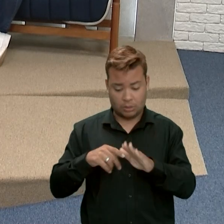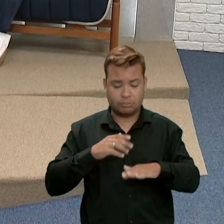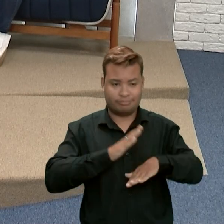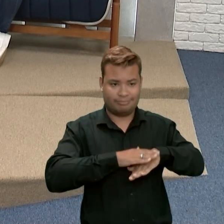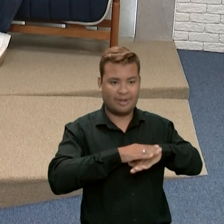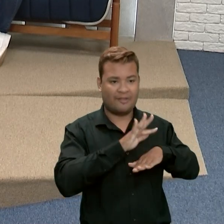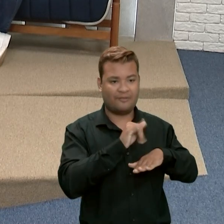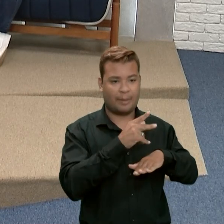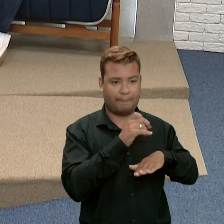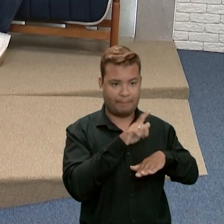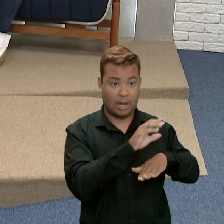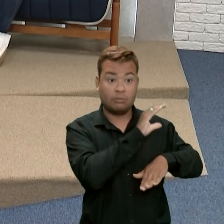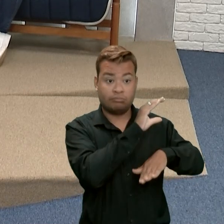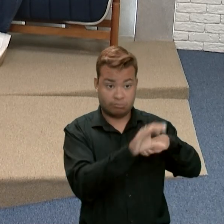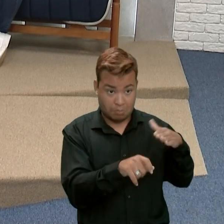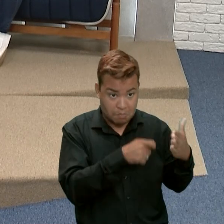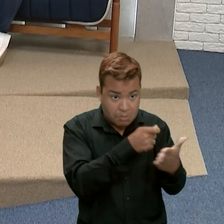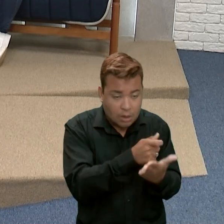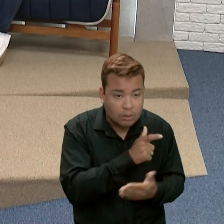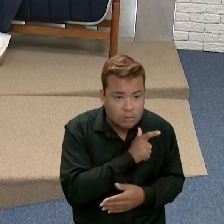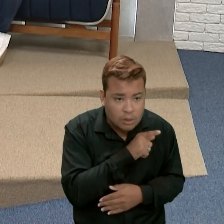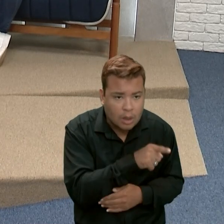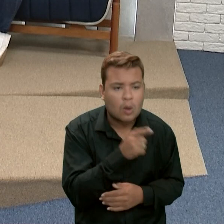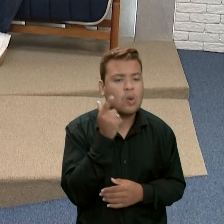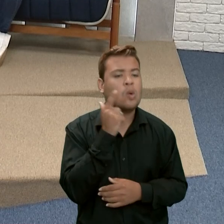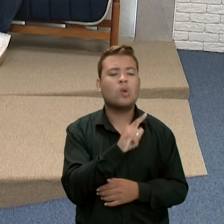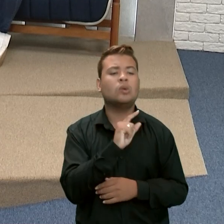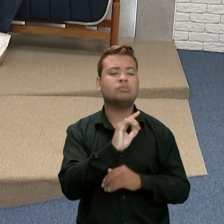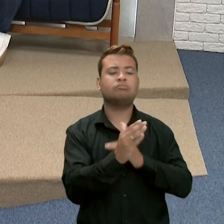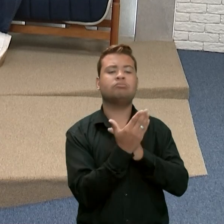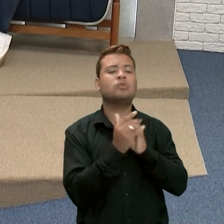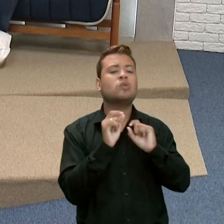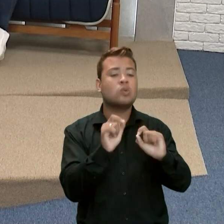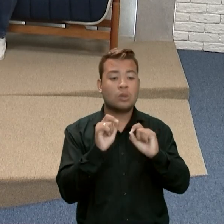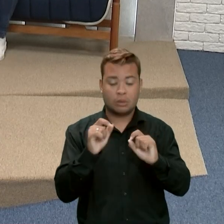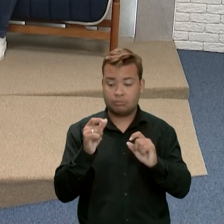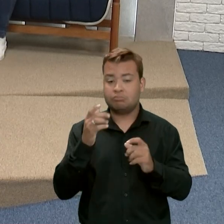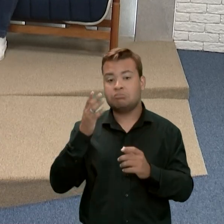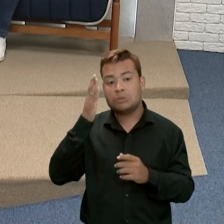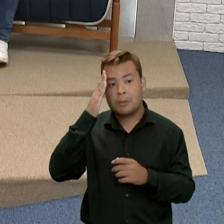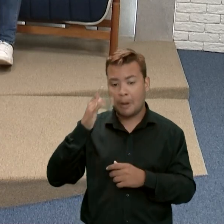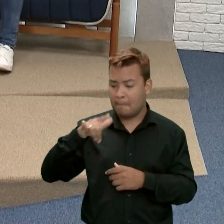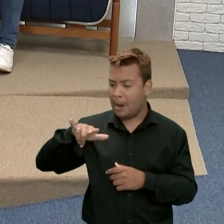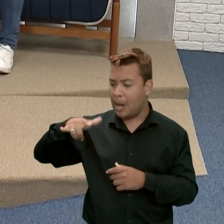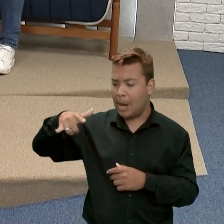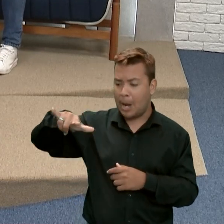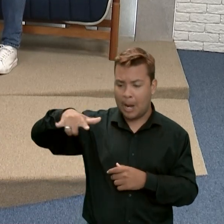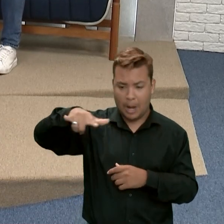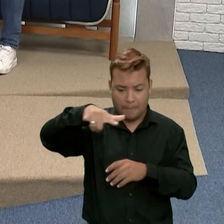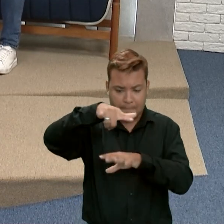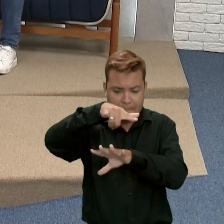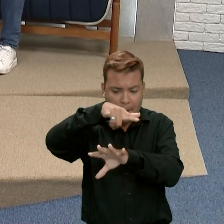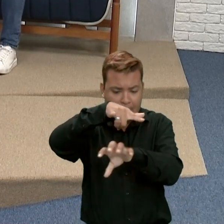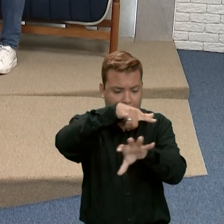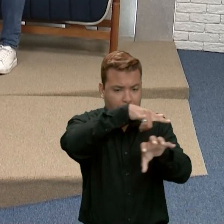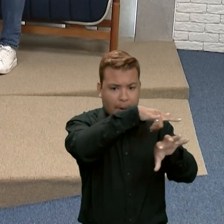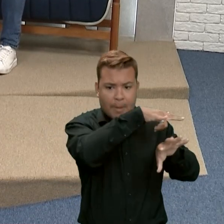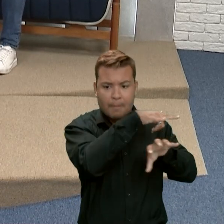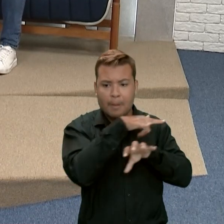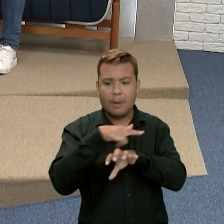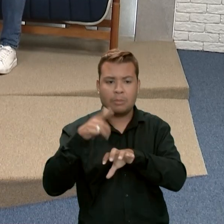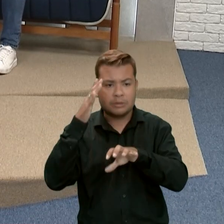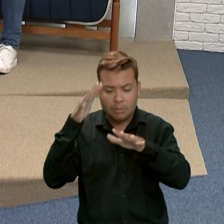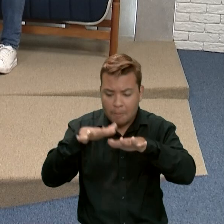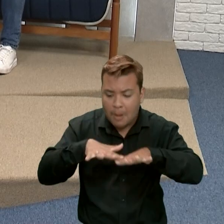gente consegue mapear, né? A gente consegue extrair informações pontualmente, a gente consegue mapear